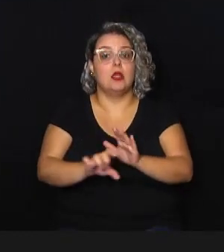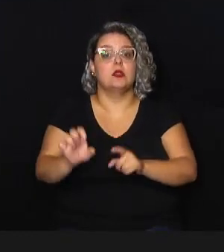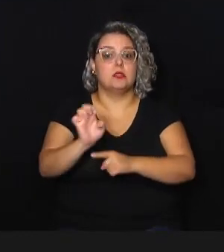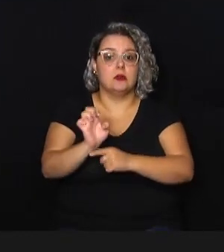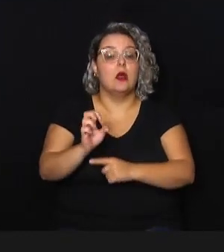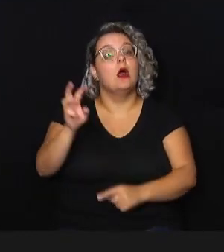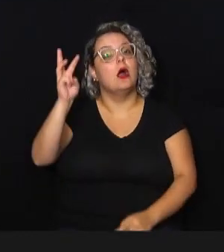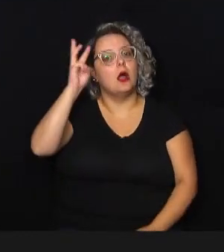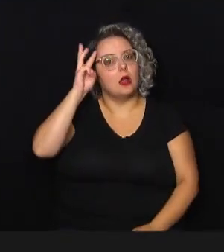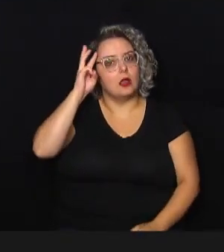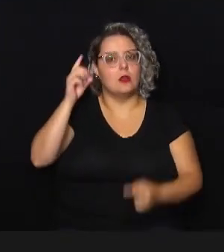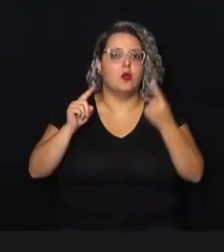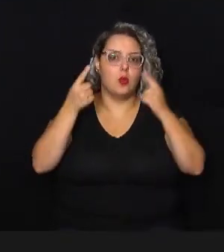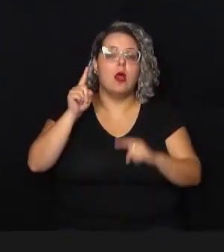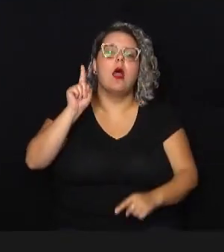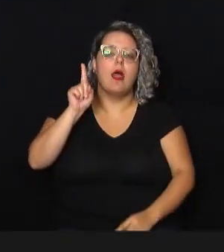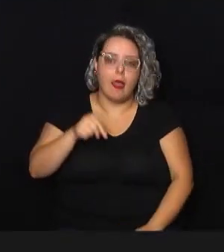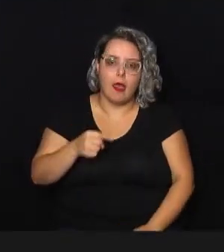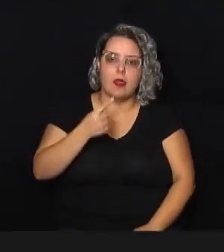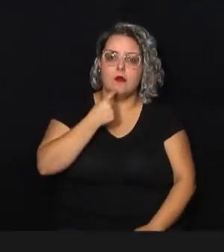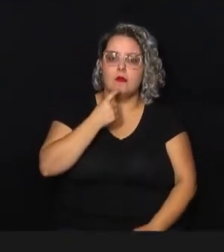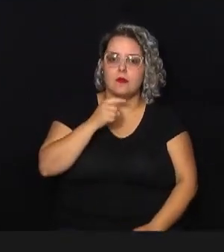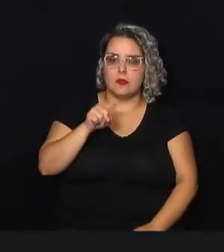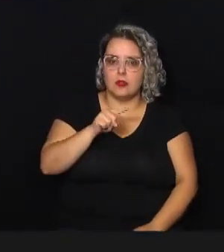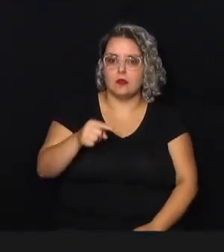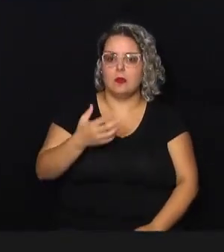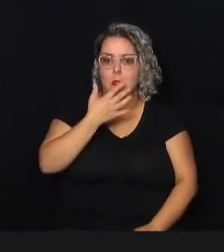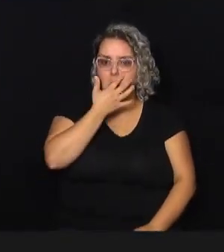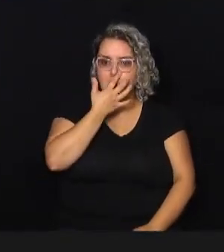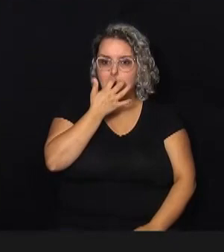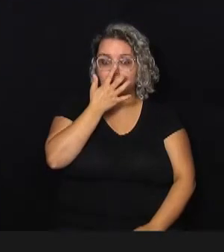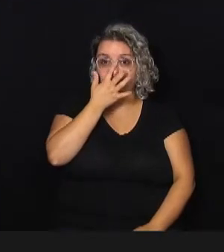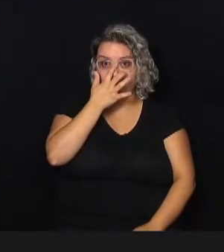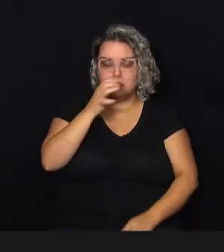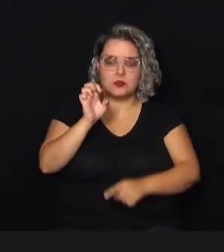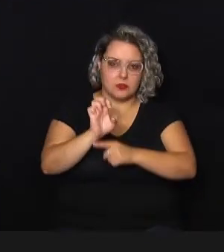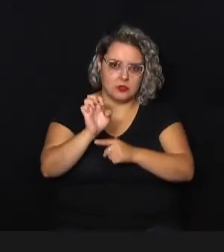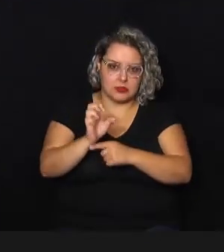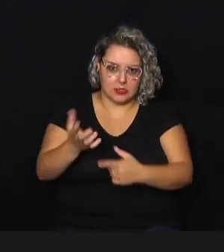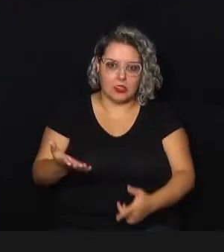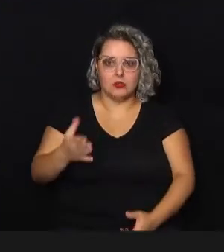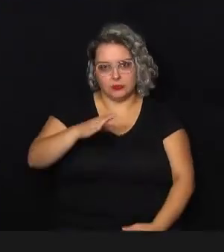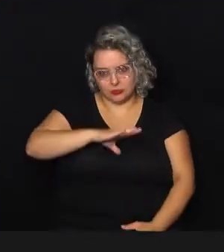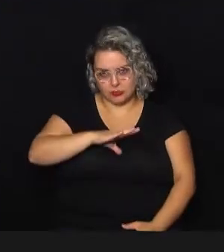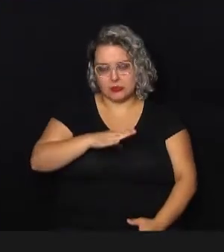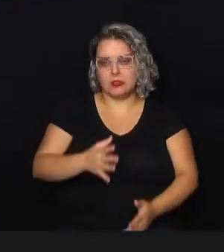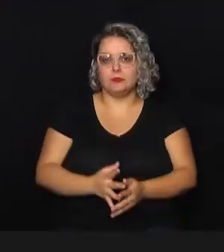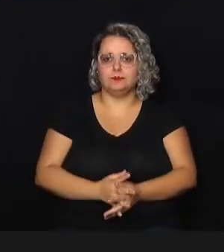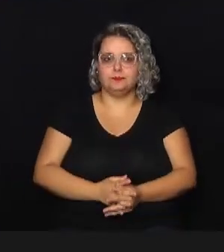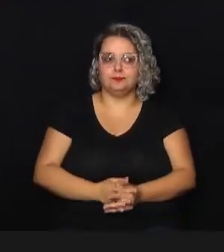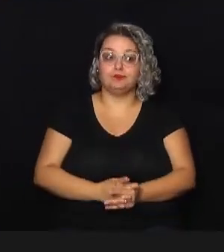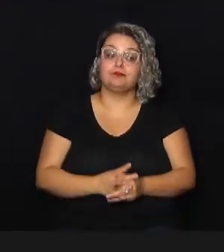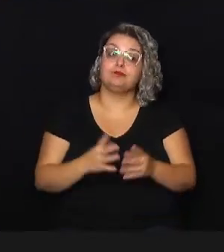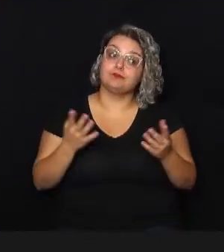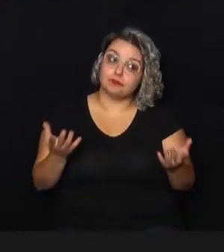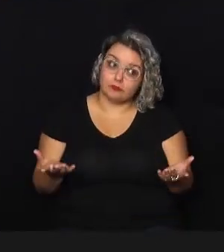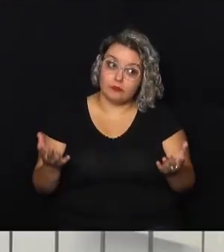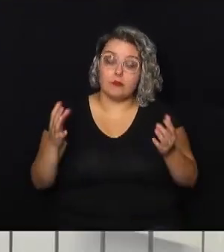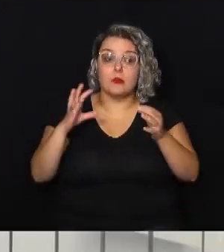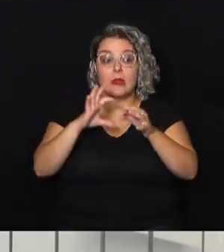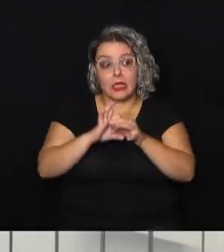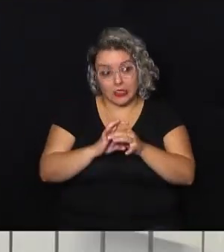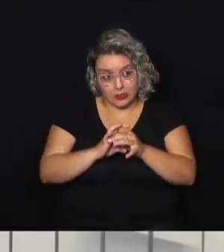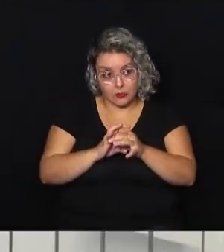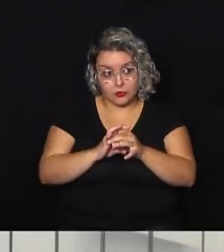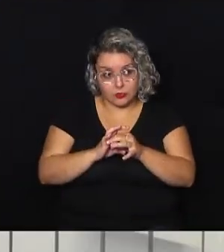de Carnaval é feriado naquele âmbito do seu estado, do seu município. A União, então,